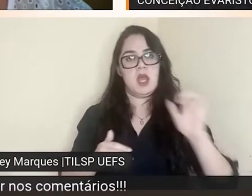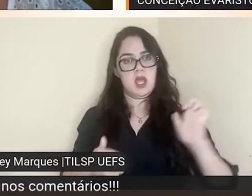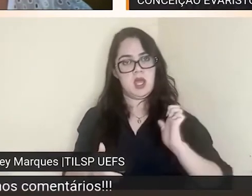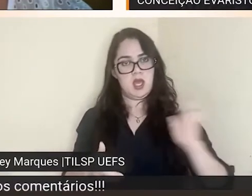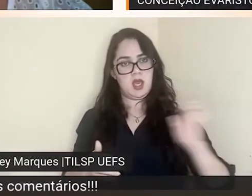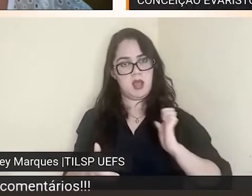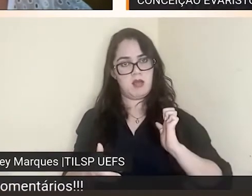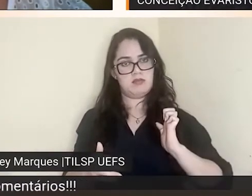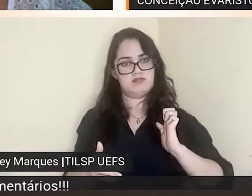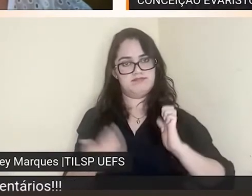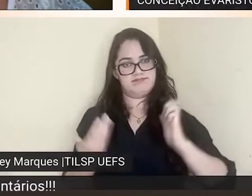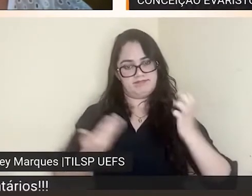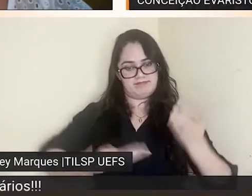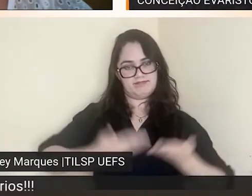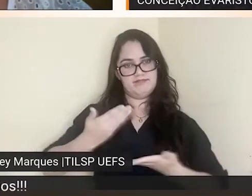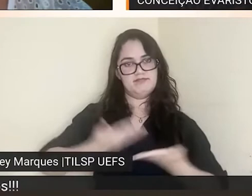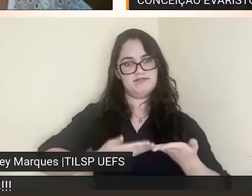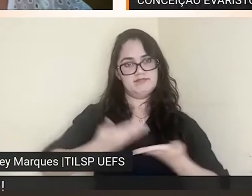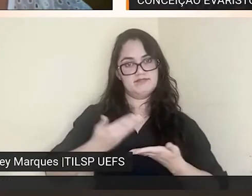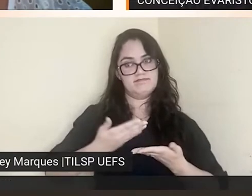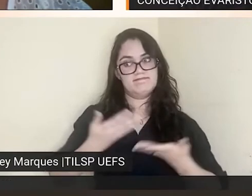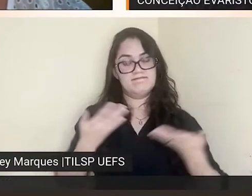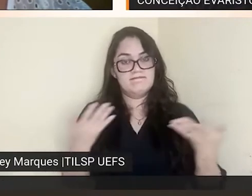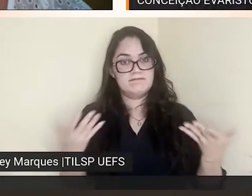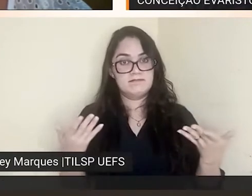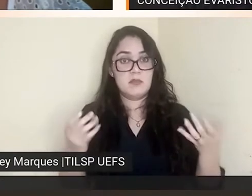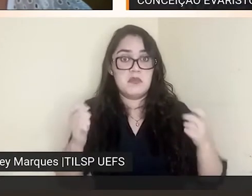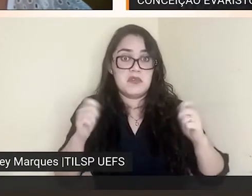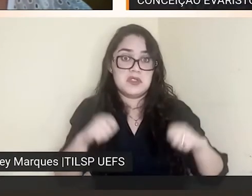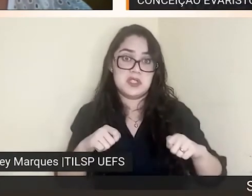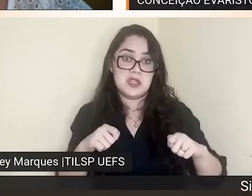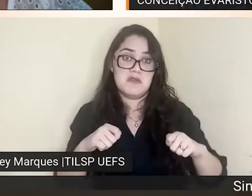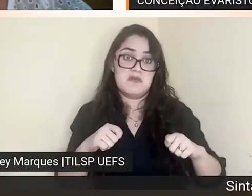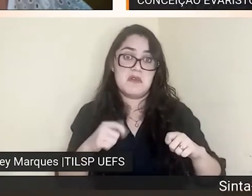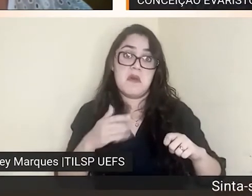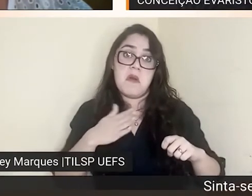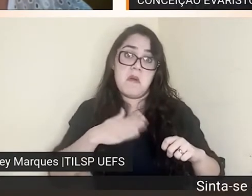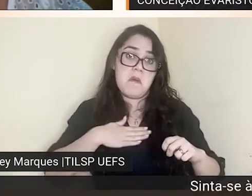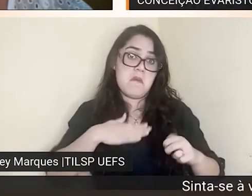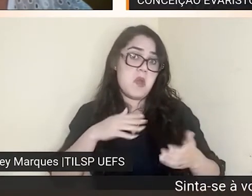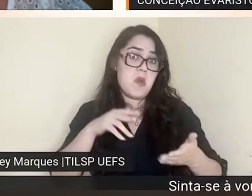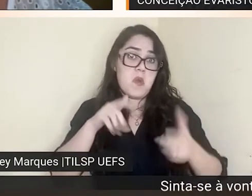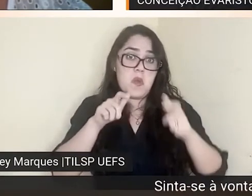Provavelmente esse seria também o meu lugar, que